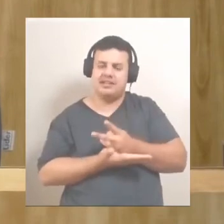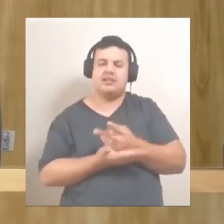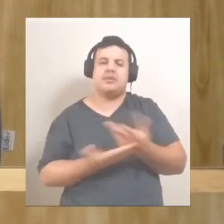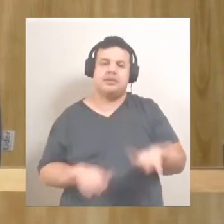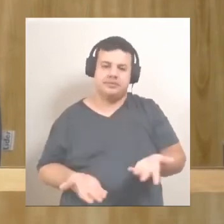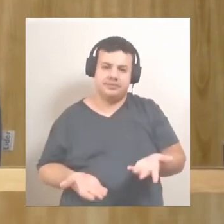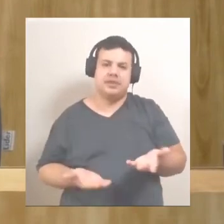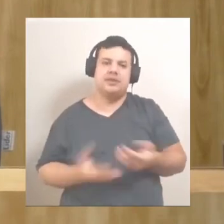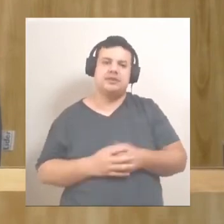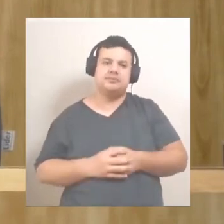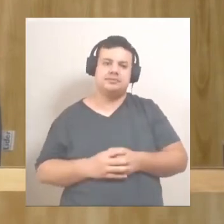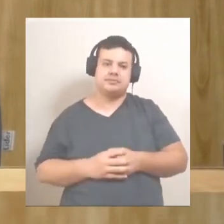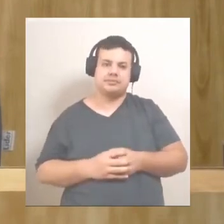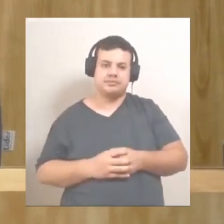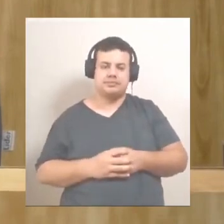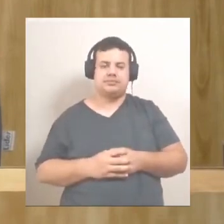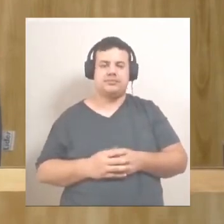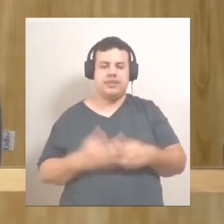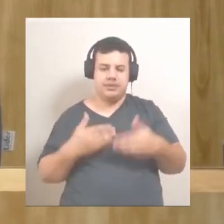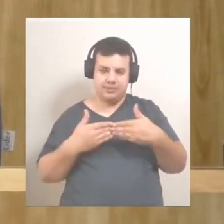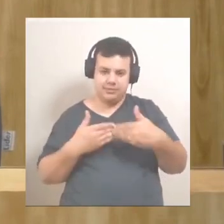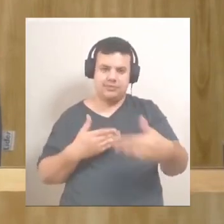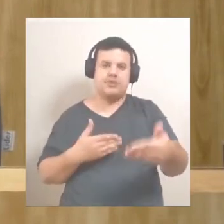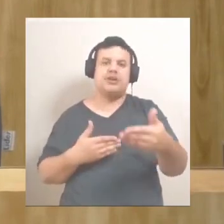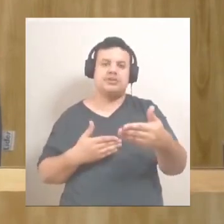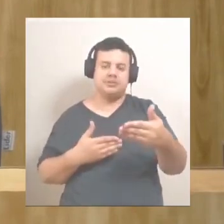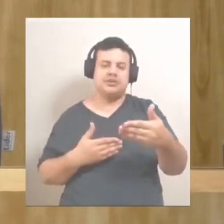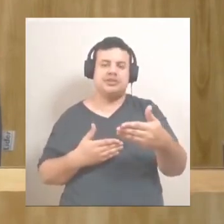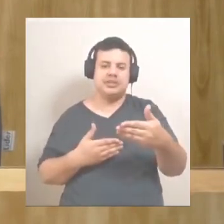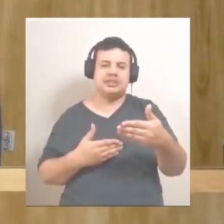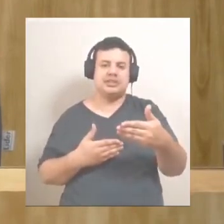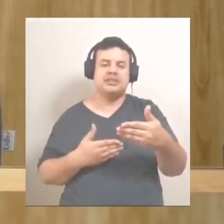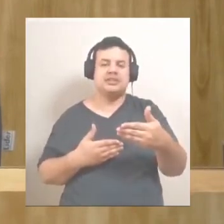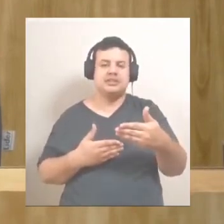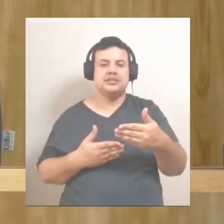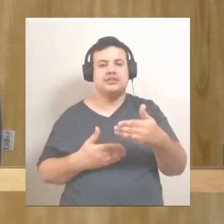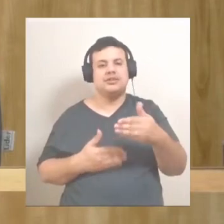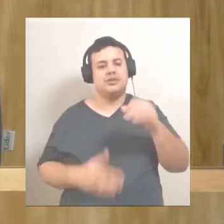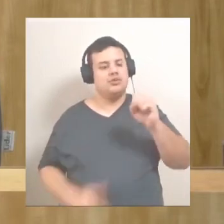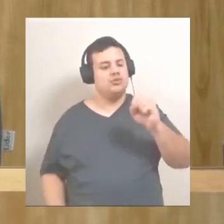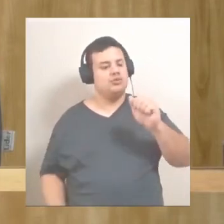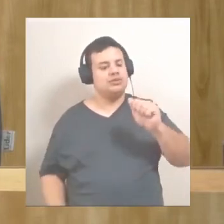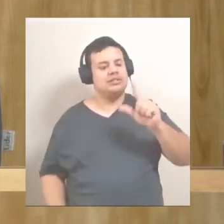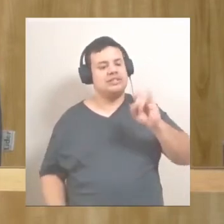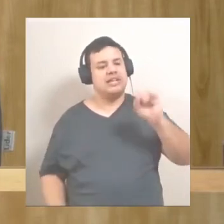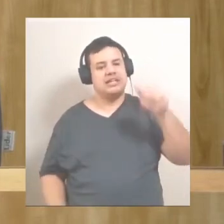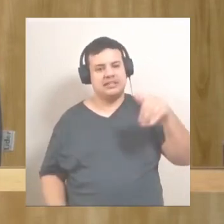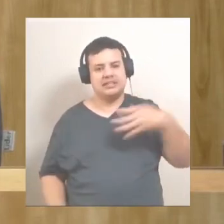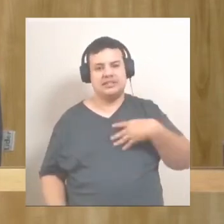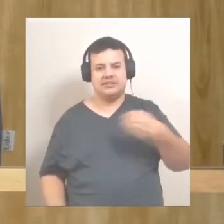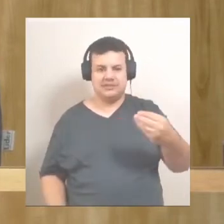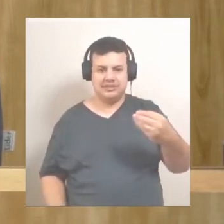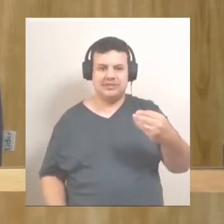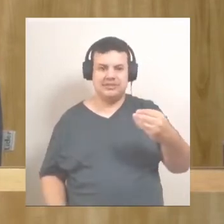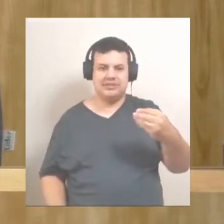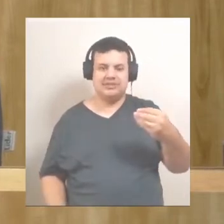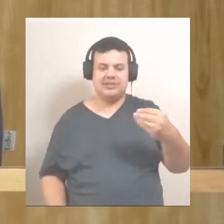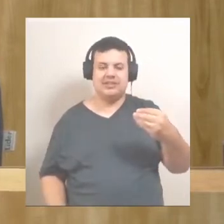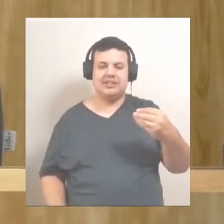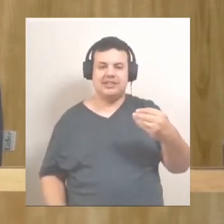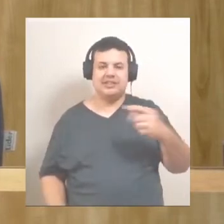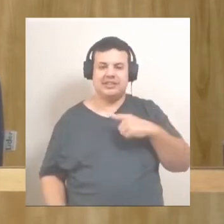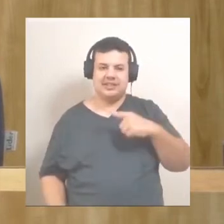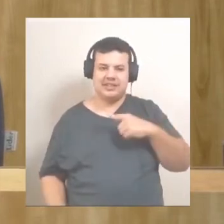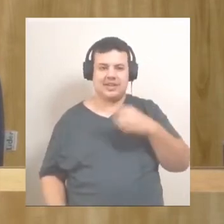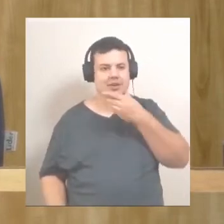posteriormente, nos próximos dias, ou Salinzinho, ou Mustafa, a gente fala Salinzinho, mas ele com certeza é